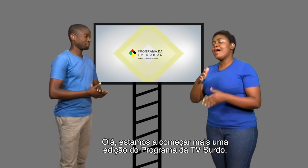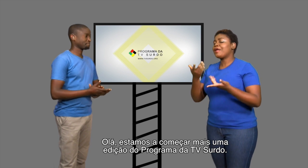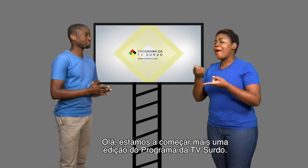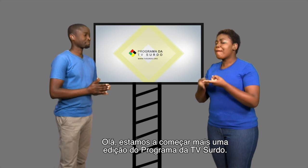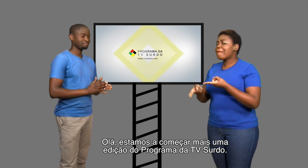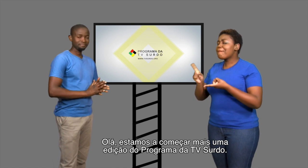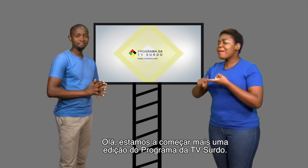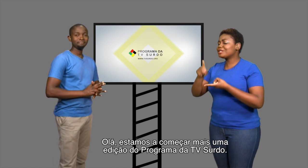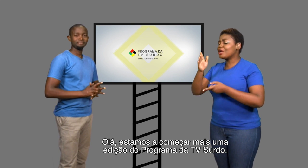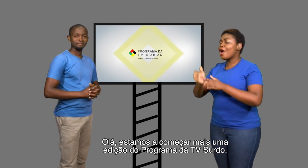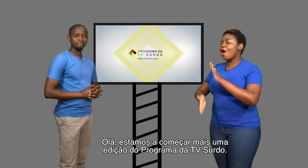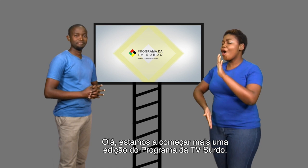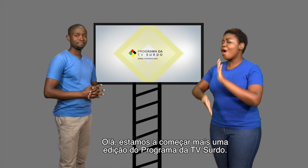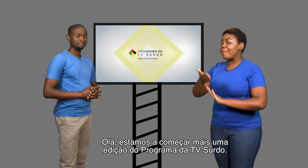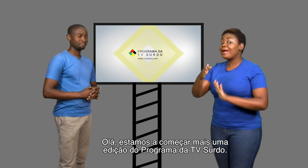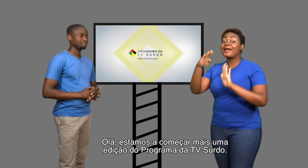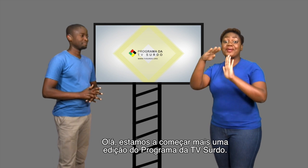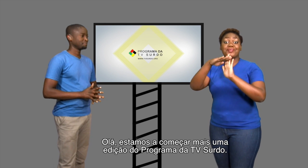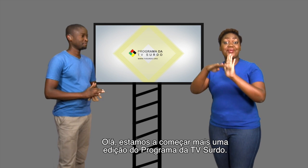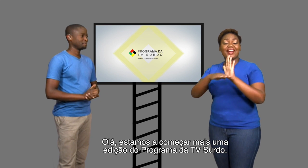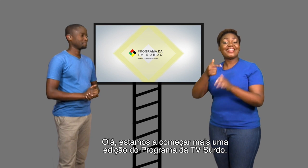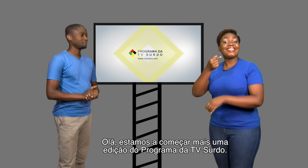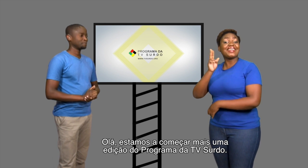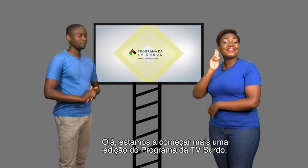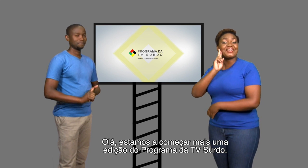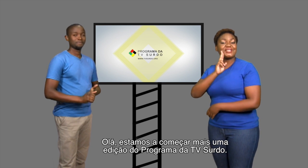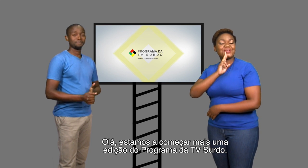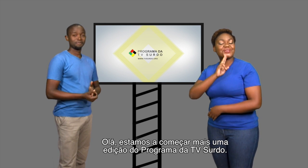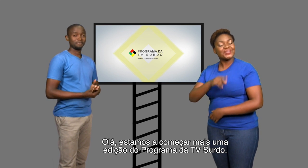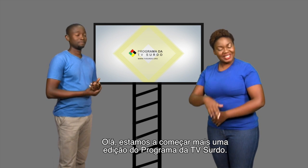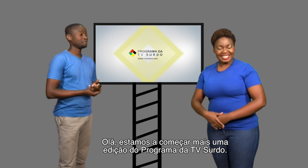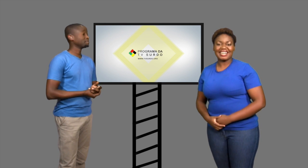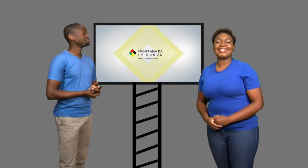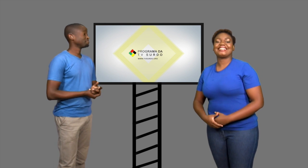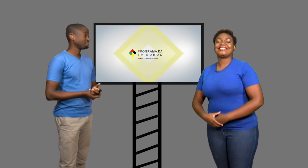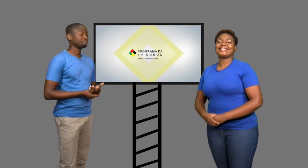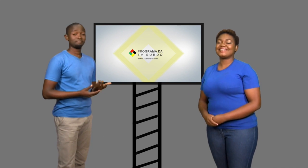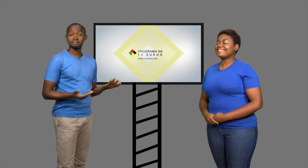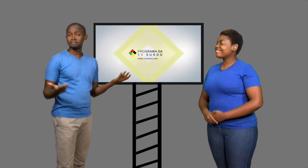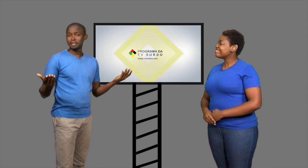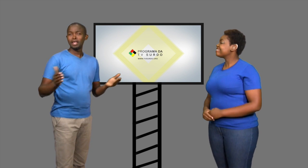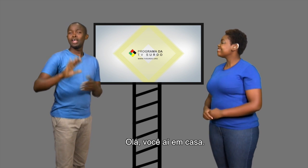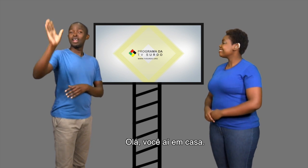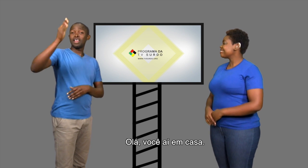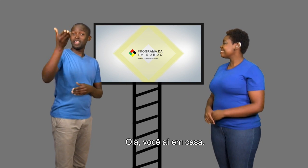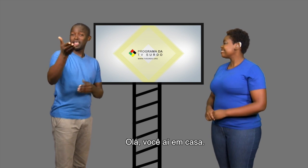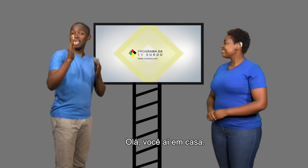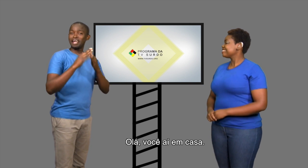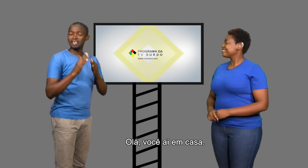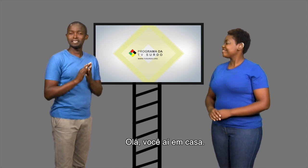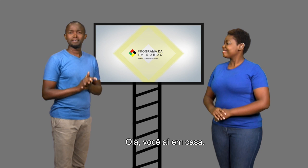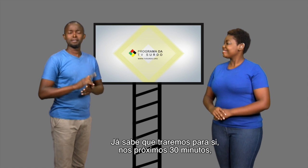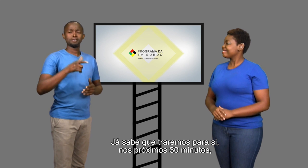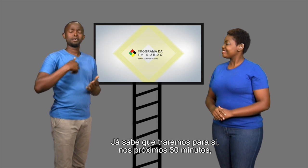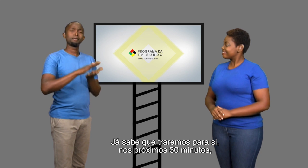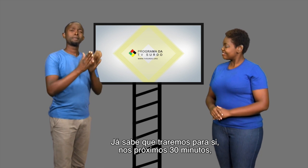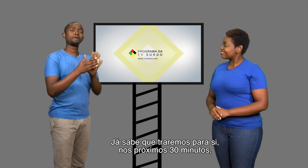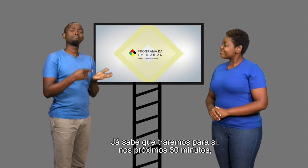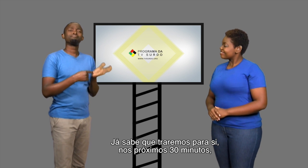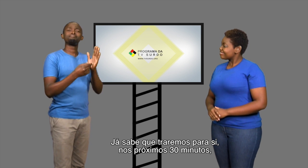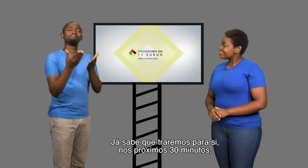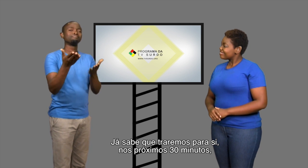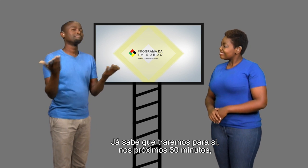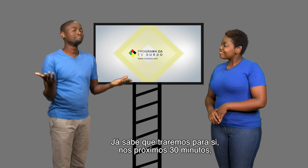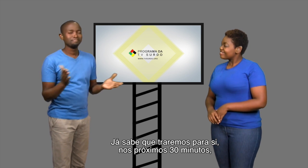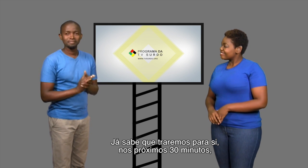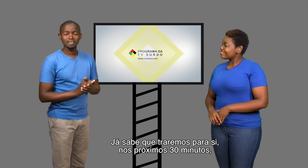Olá, estamos a começar mais uma edição do programa da TV Surdo. Olá, você aí em casa. Já sabe que